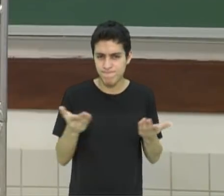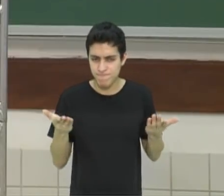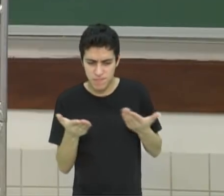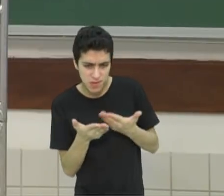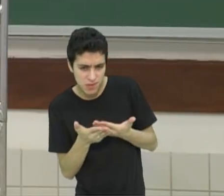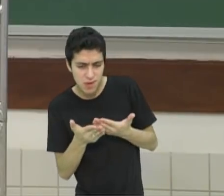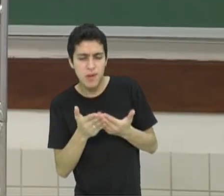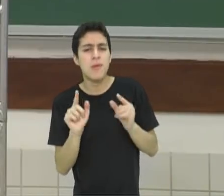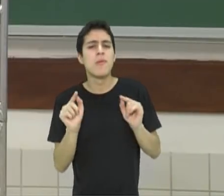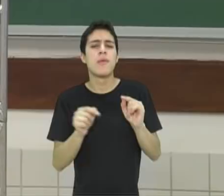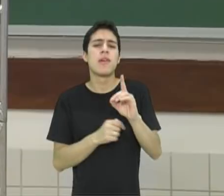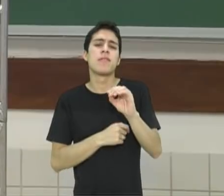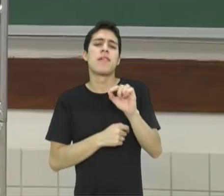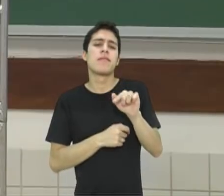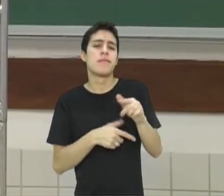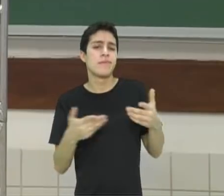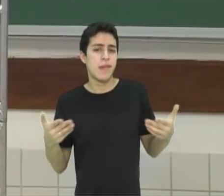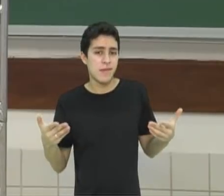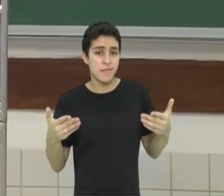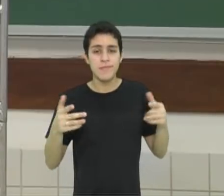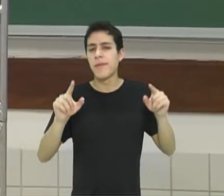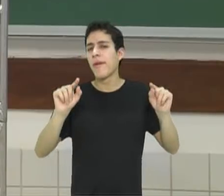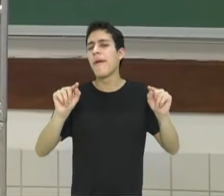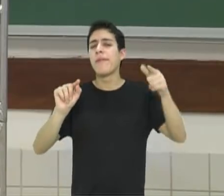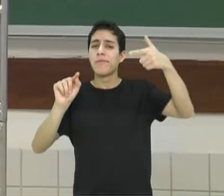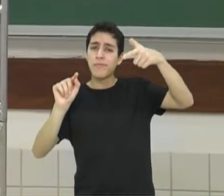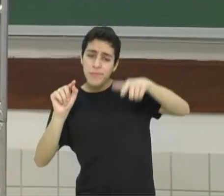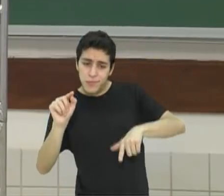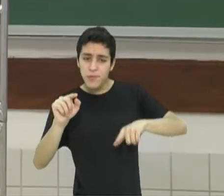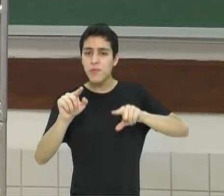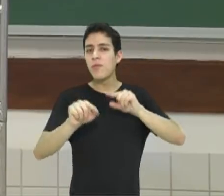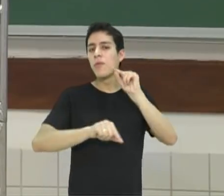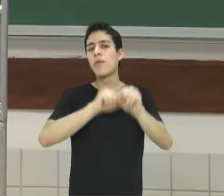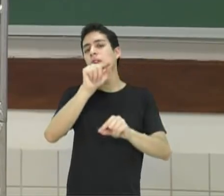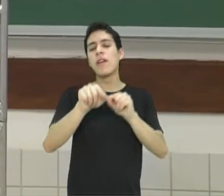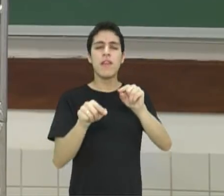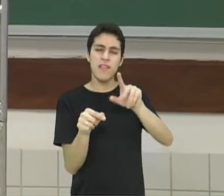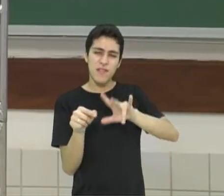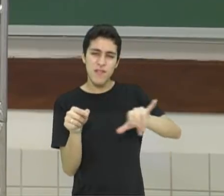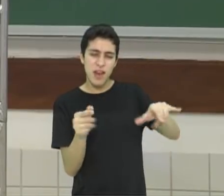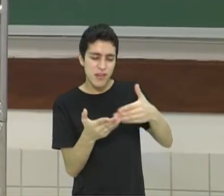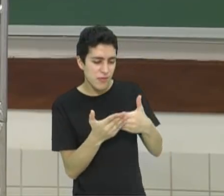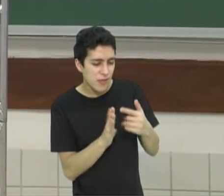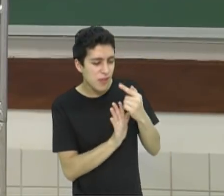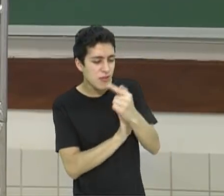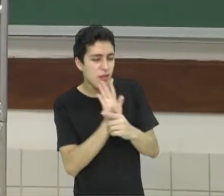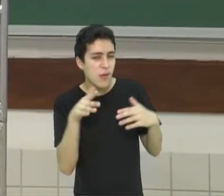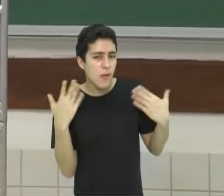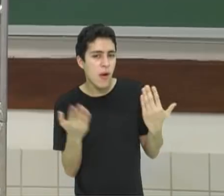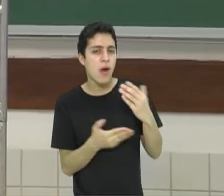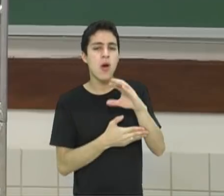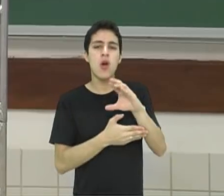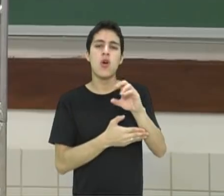número 107 e hoje, novamente, nós estaremos estudando o gênero crônica.